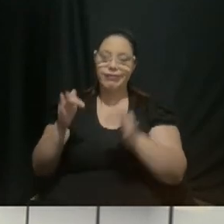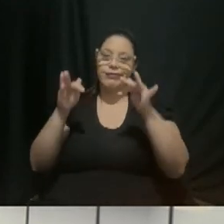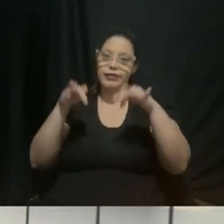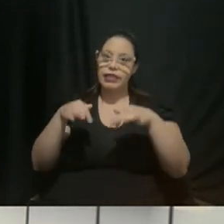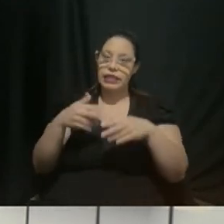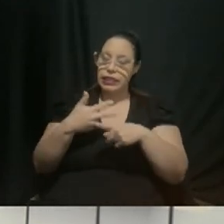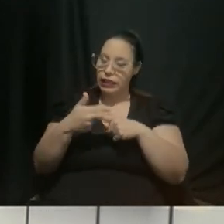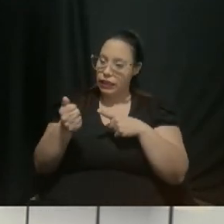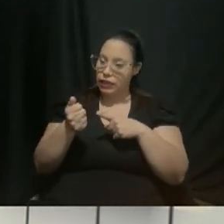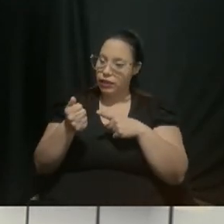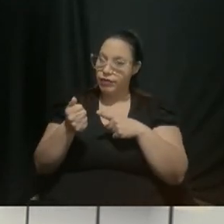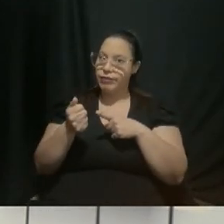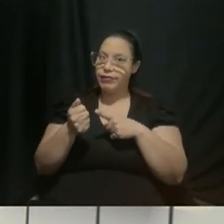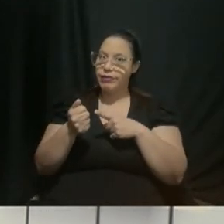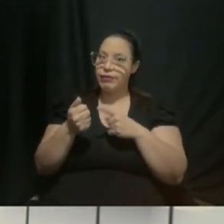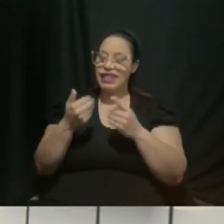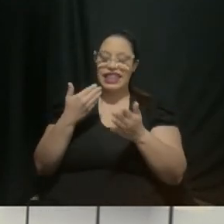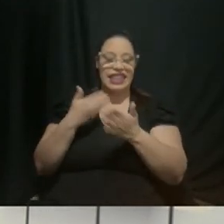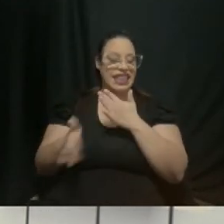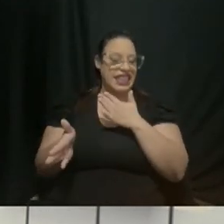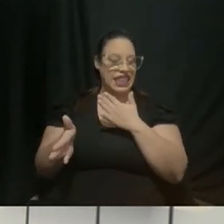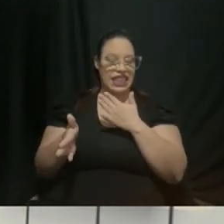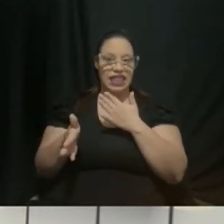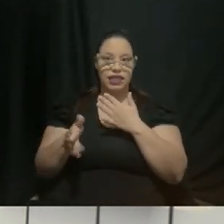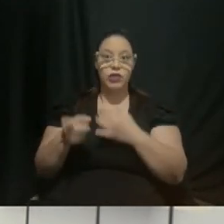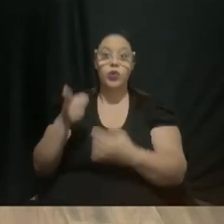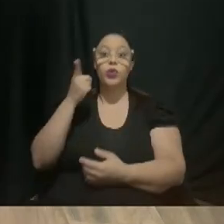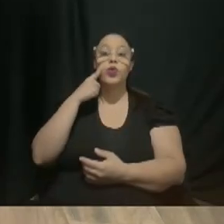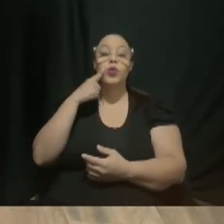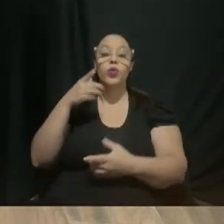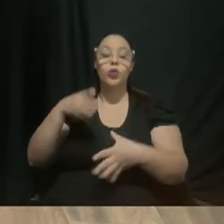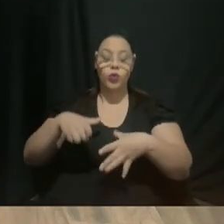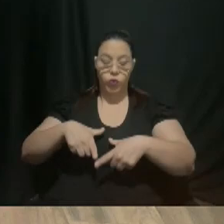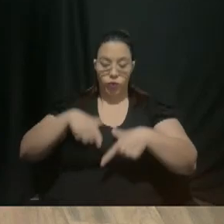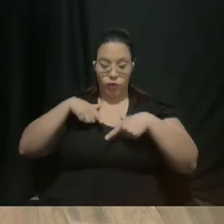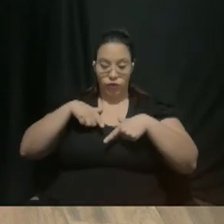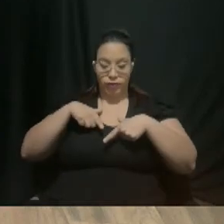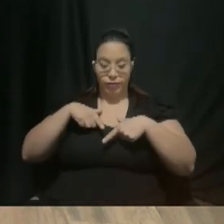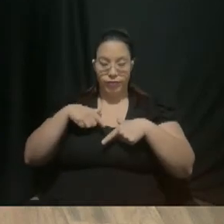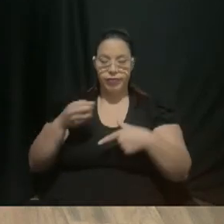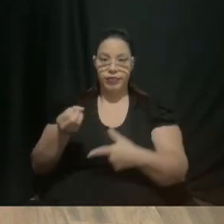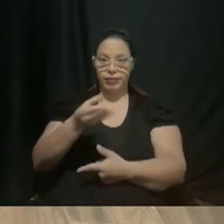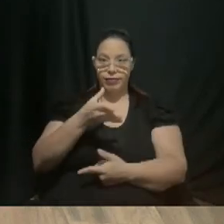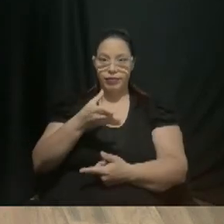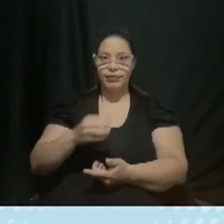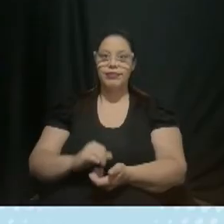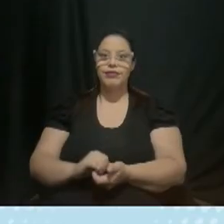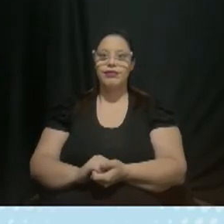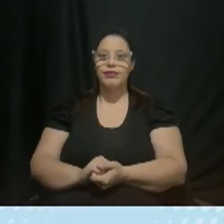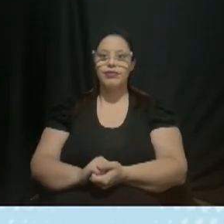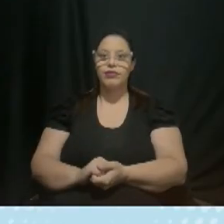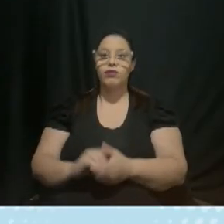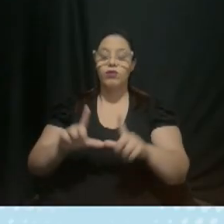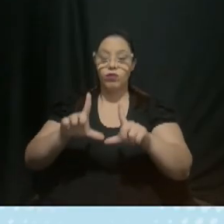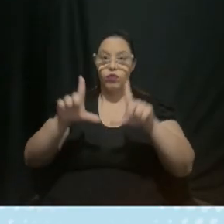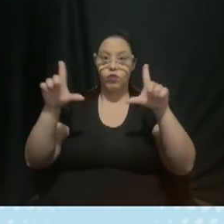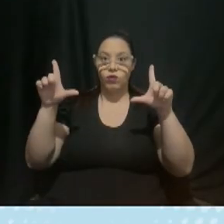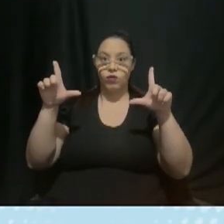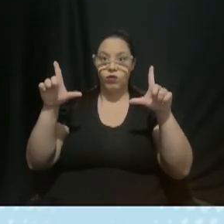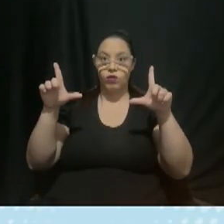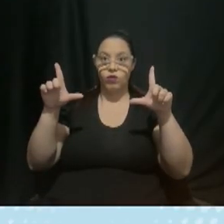está eliminado. Vamos ao quadro de medalhas atualizado, porque ele já está aqui na minha tela. Os Estados